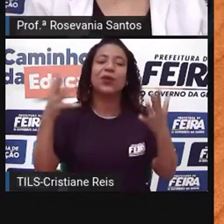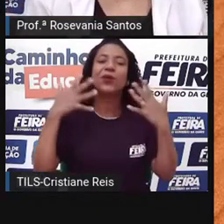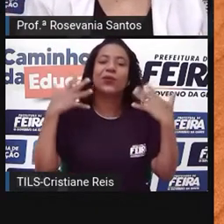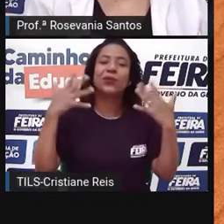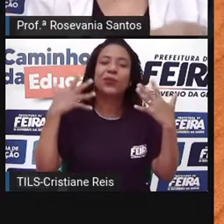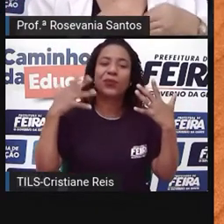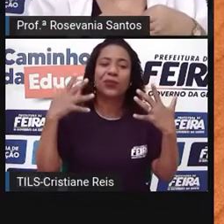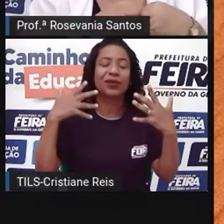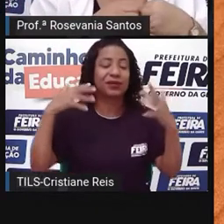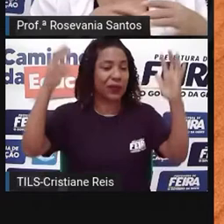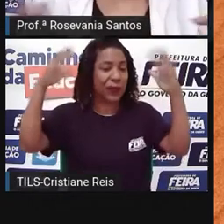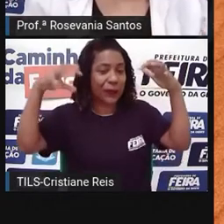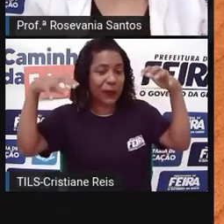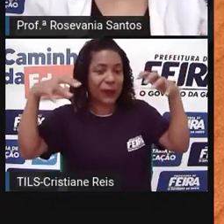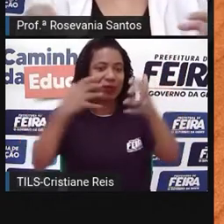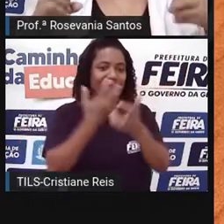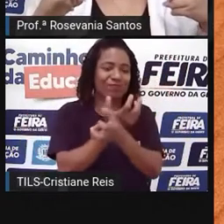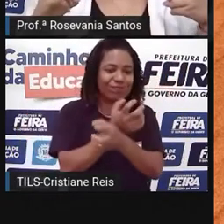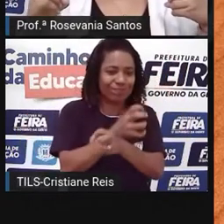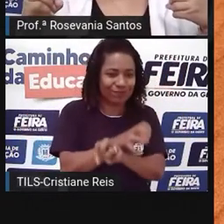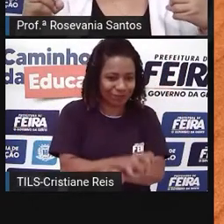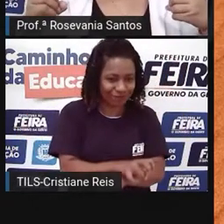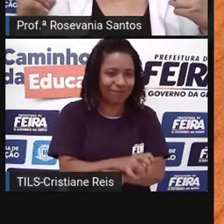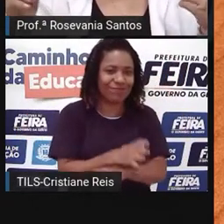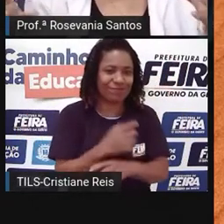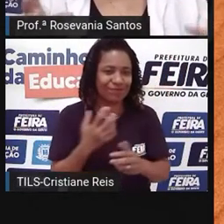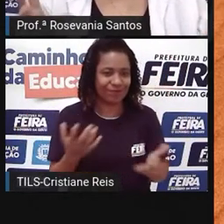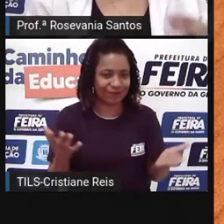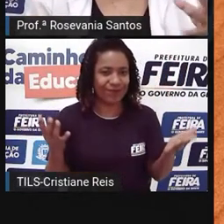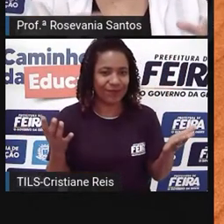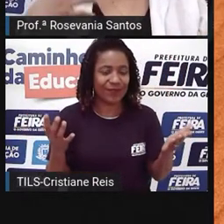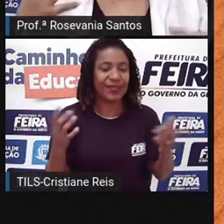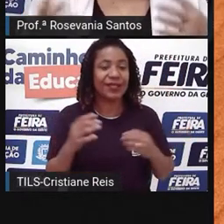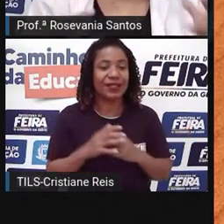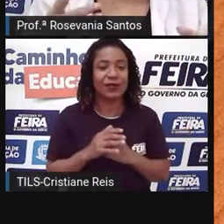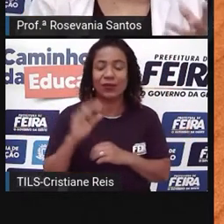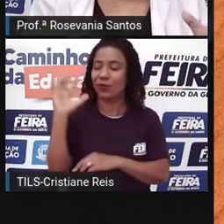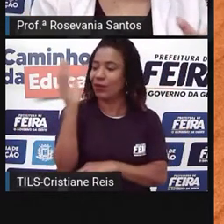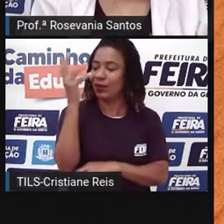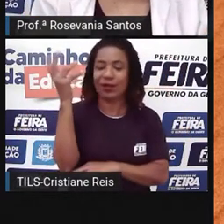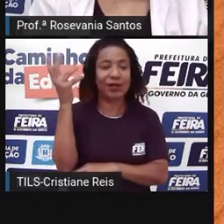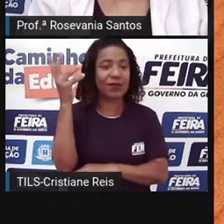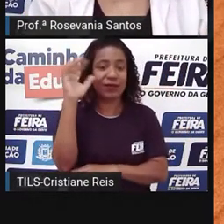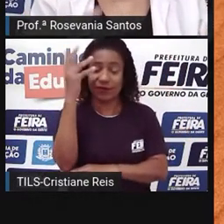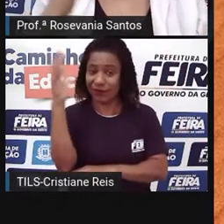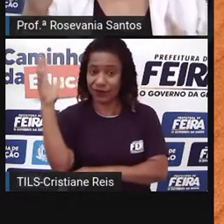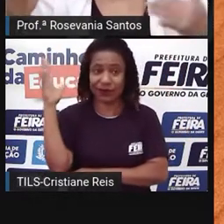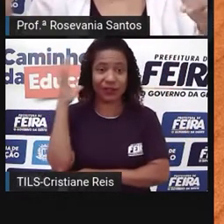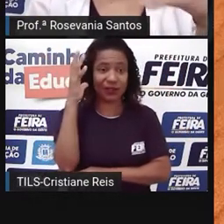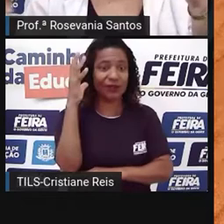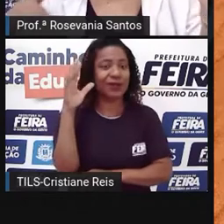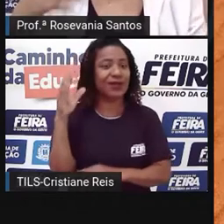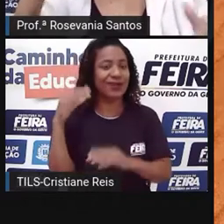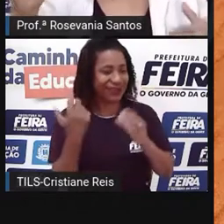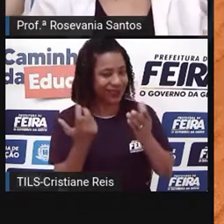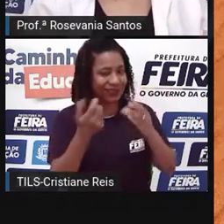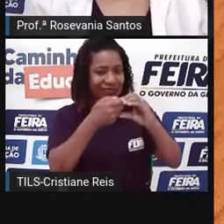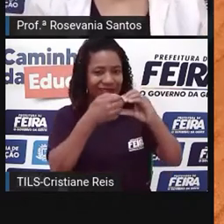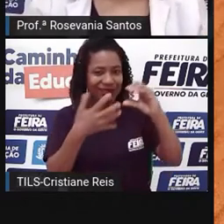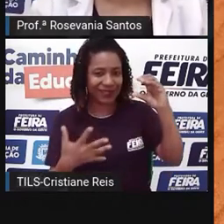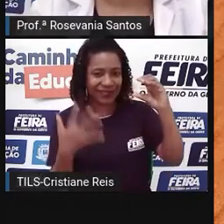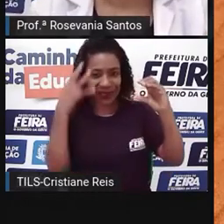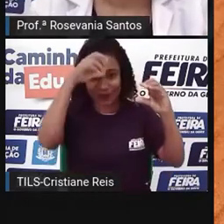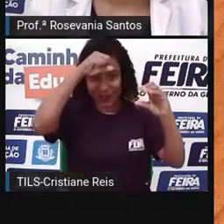outra chuvosa, porque clima, vegetação, a gente aprende as características sobre elas e você vai aplicando